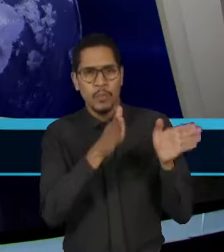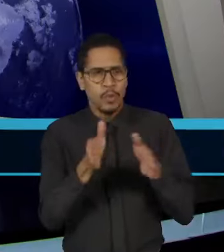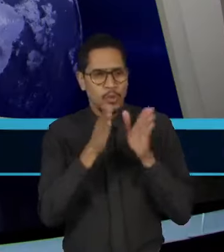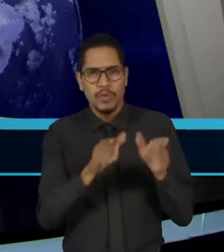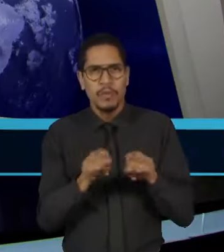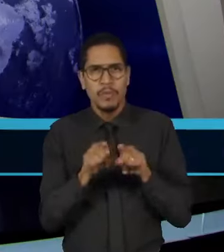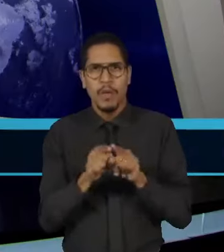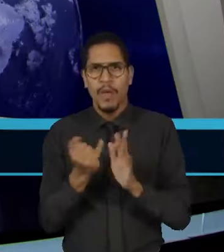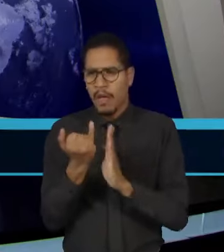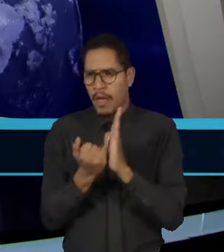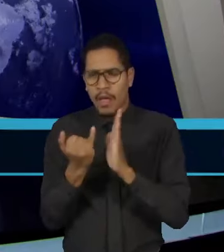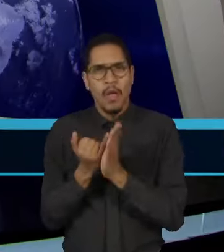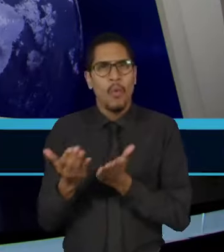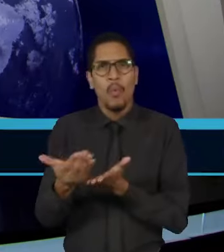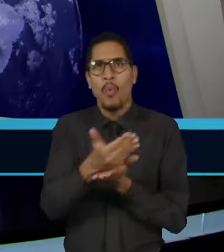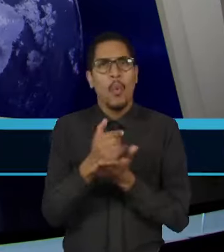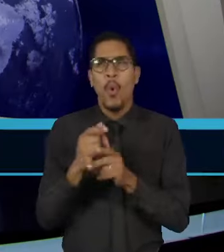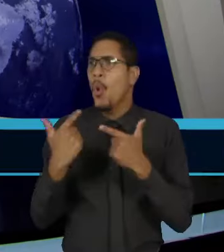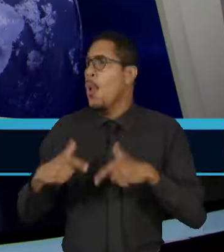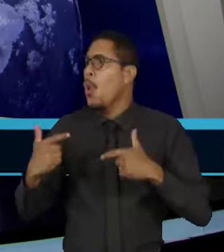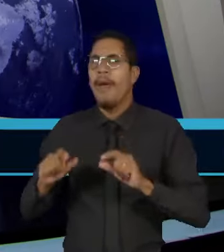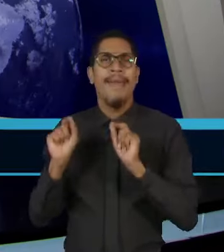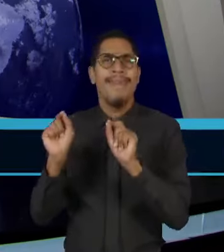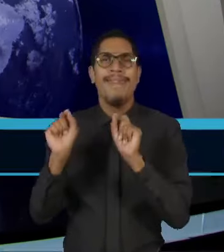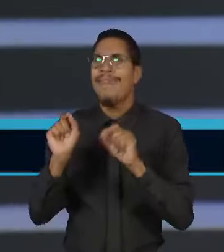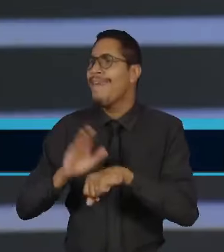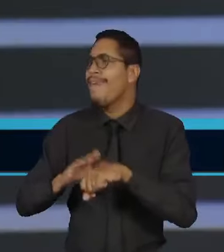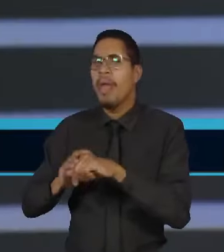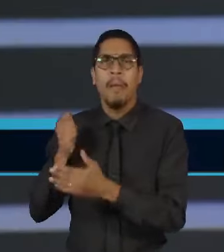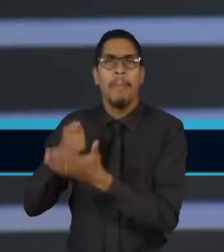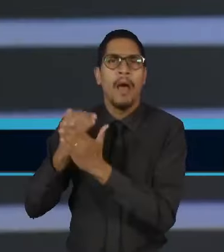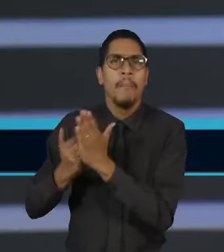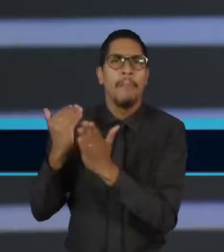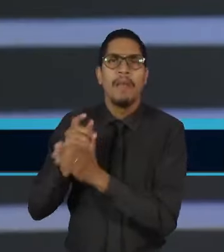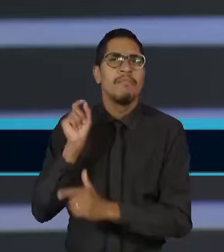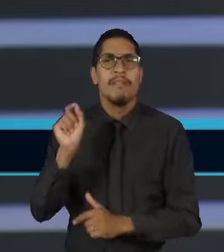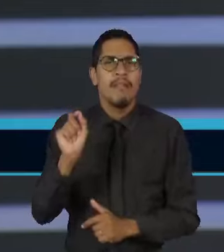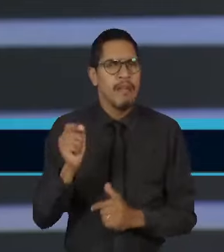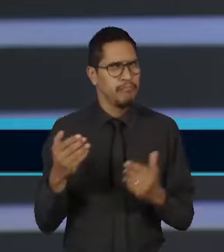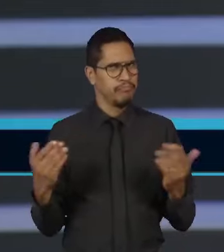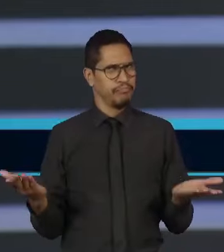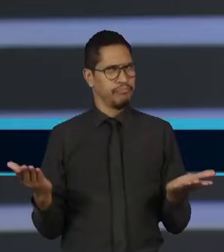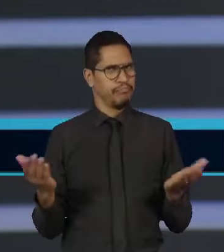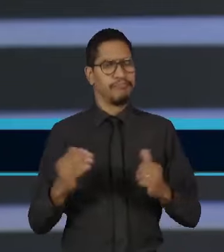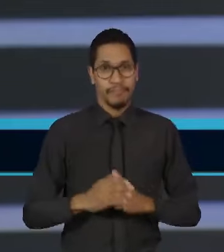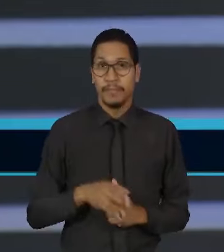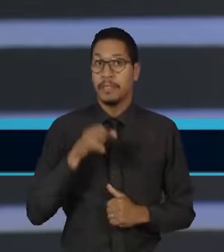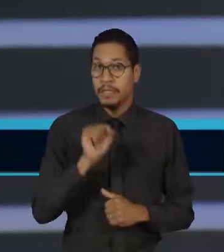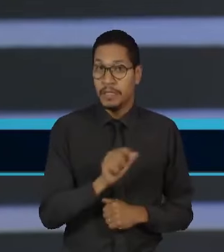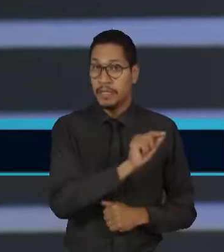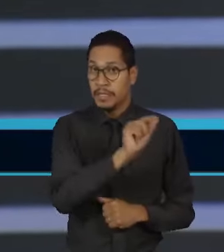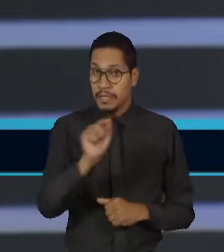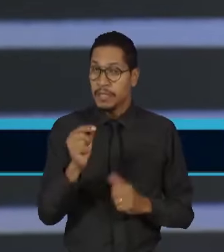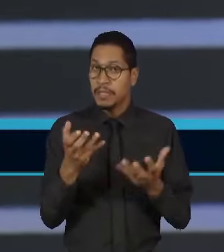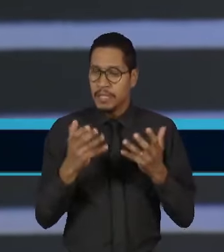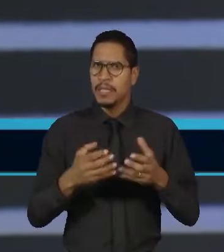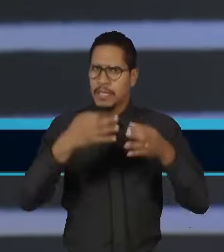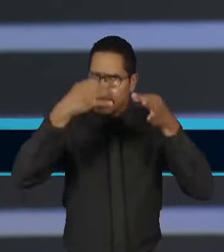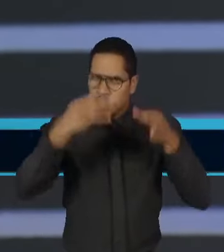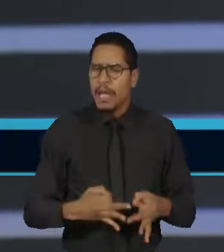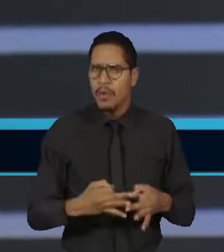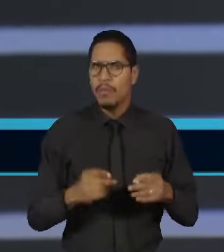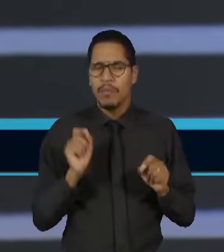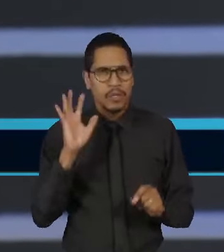é que vai pagar mais tributos né então é uma questão que poderia começar se o Parlamento quisesse discutir seriamente com as renúncias fiscais é